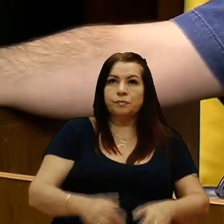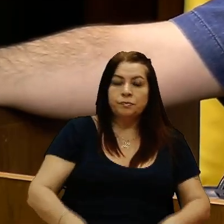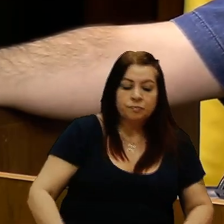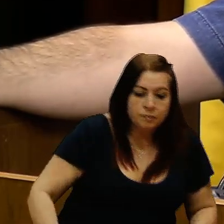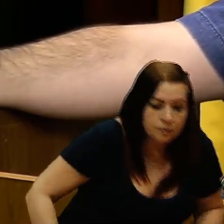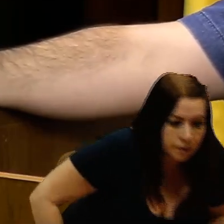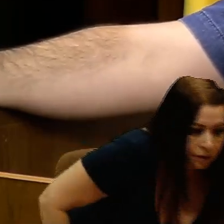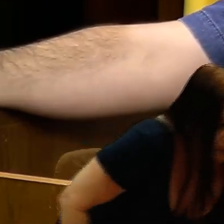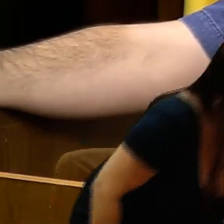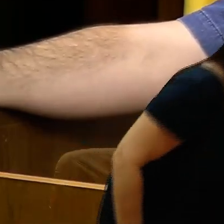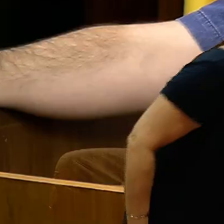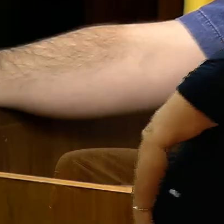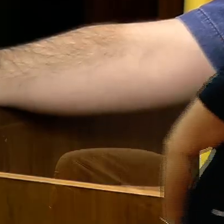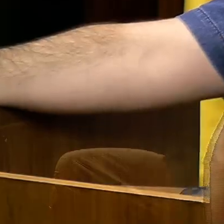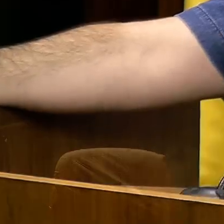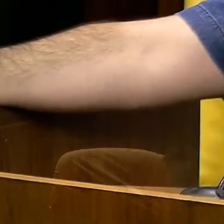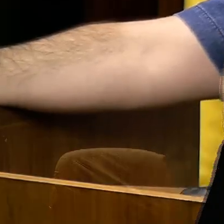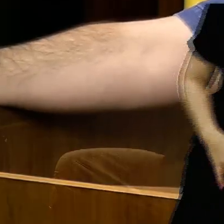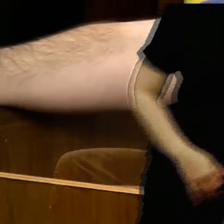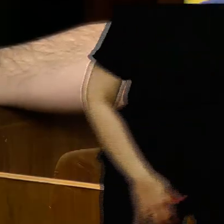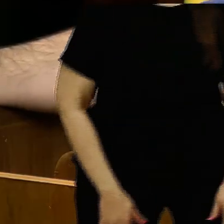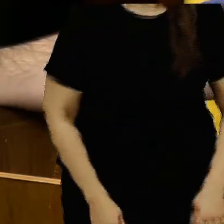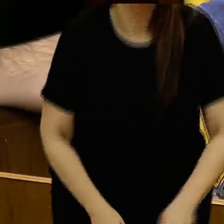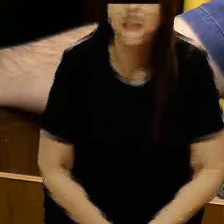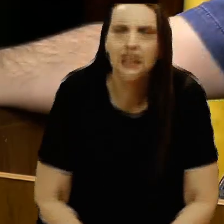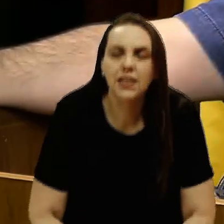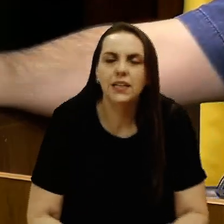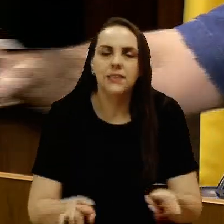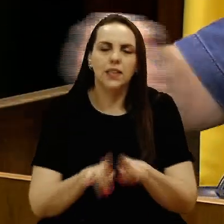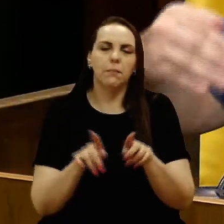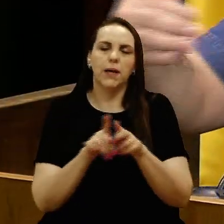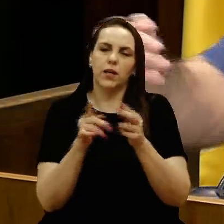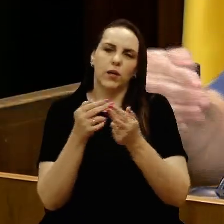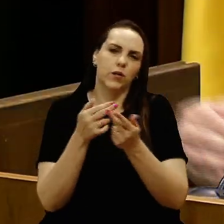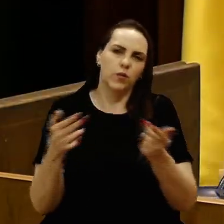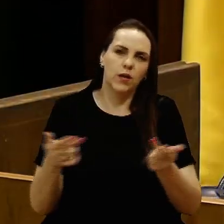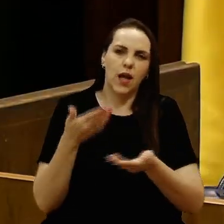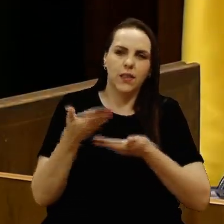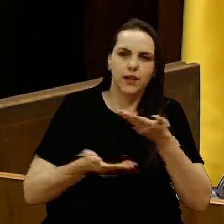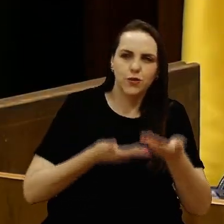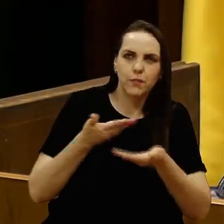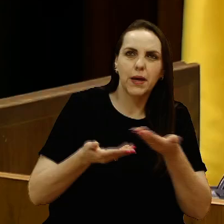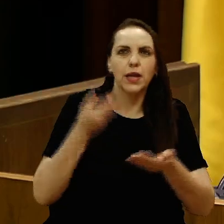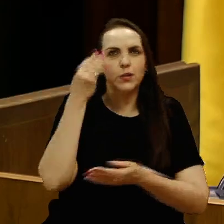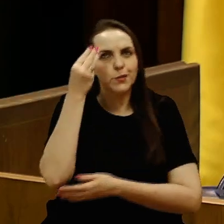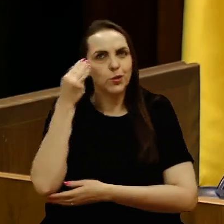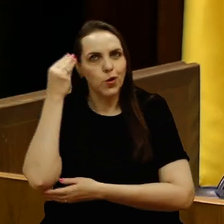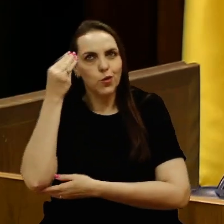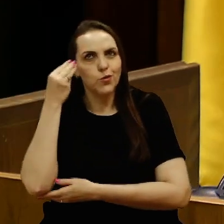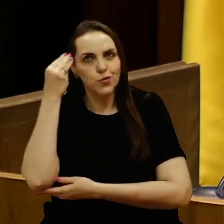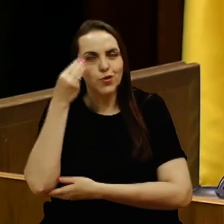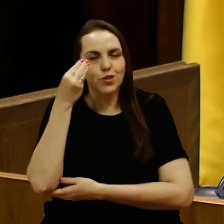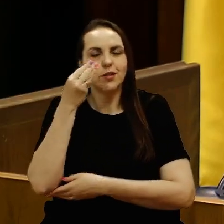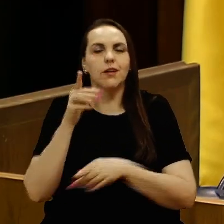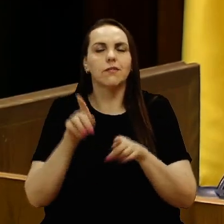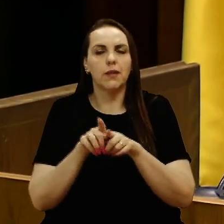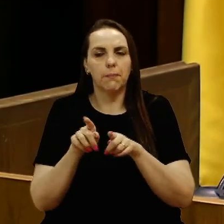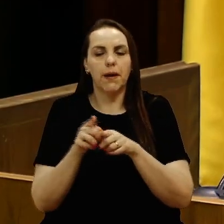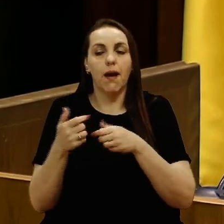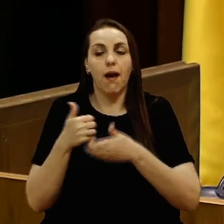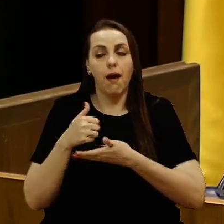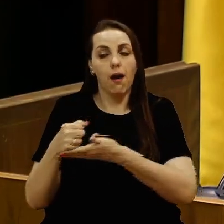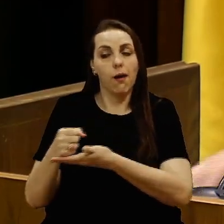também de utensílios, de consultas, de psicologia. Então, serão contrapartidas com as universidades.